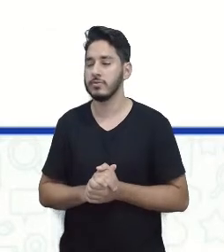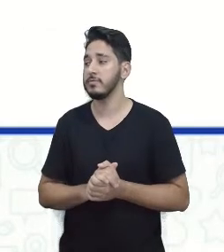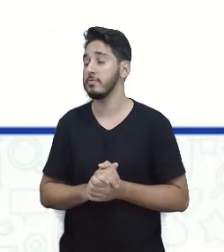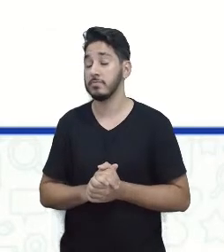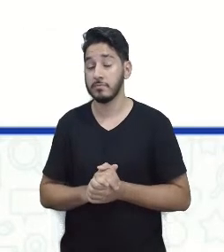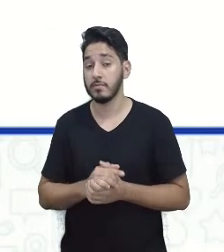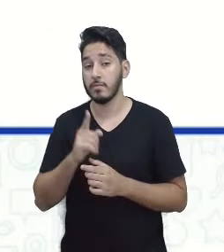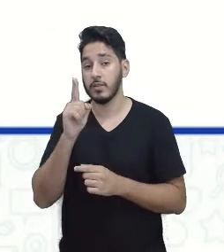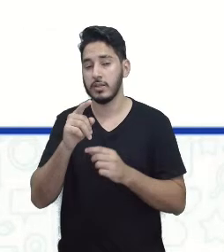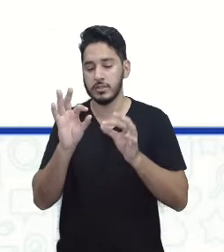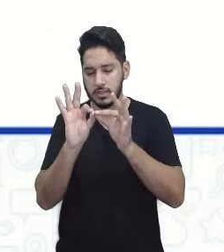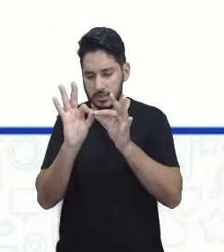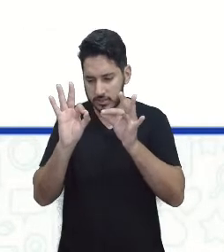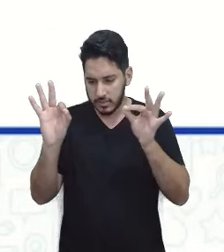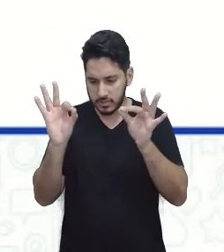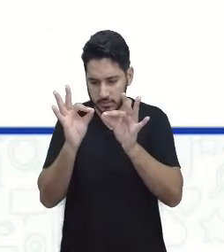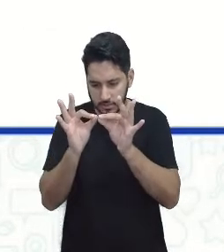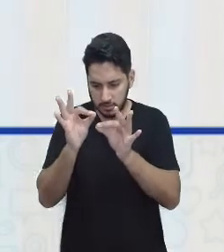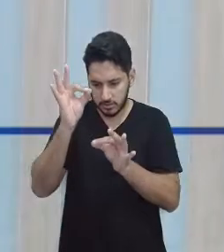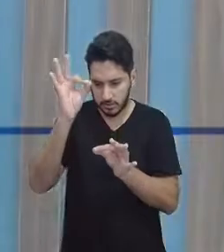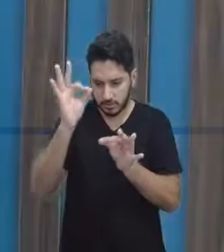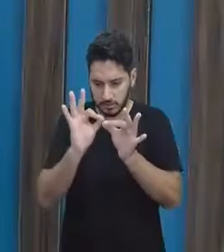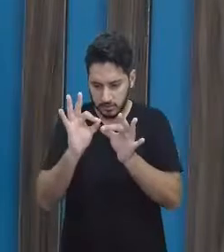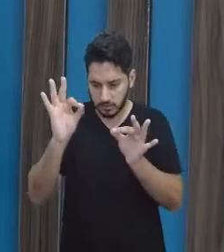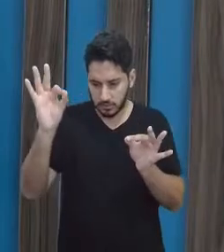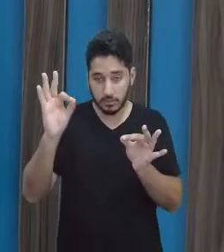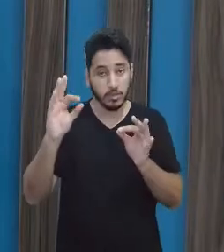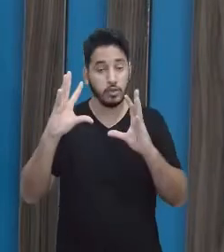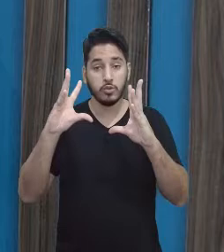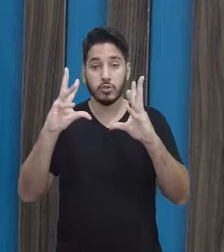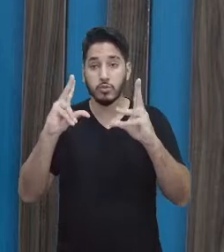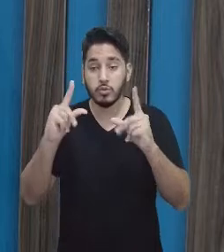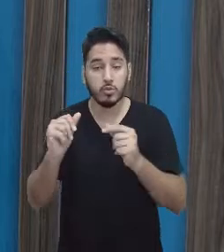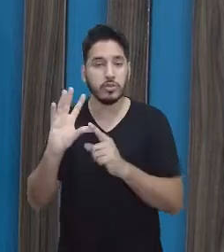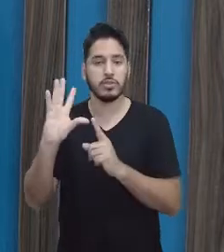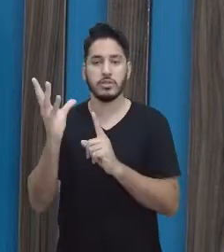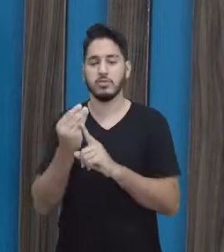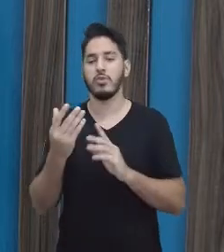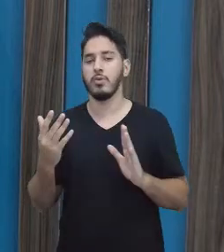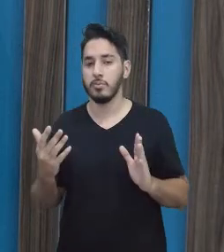essa simetria, ela está presente em todas as obras dele. É algo